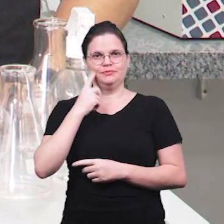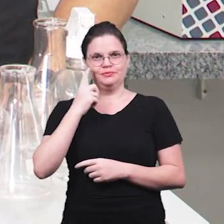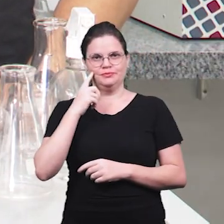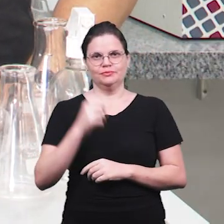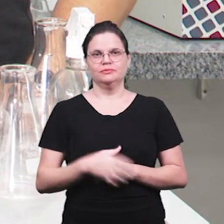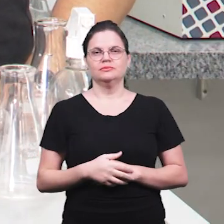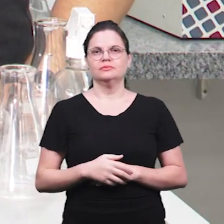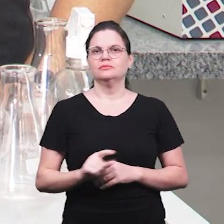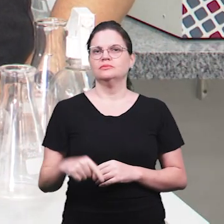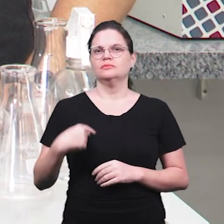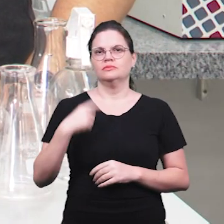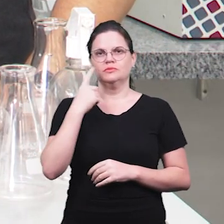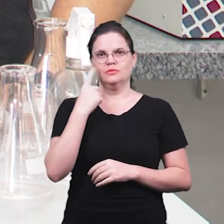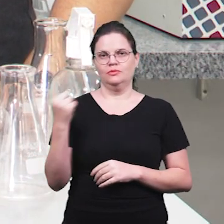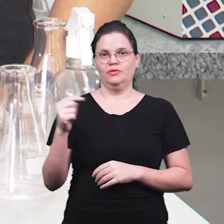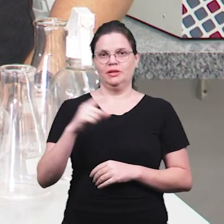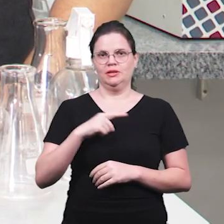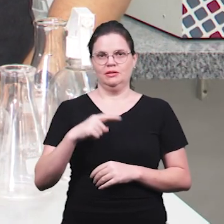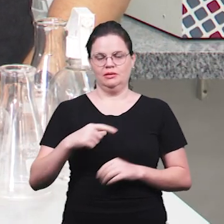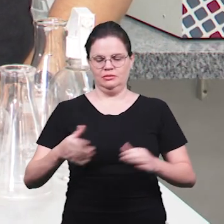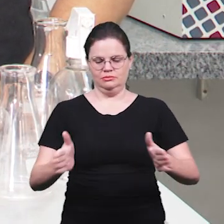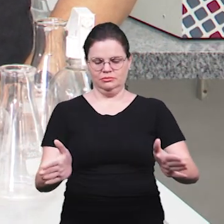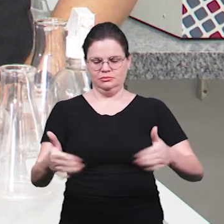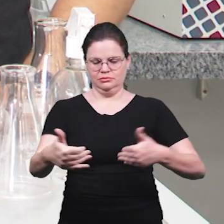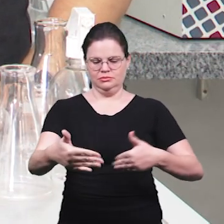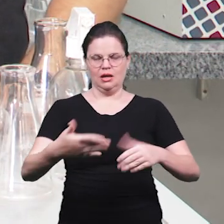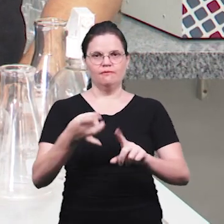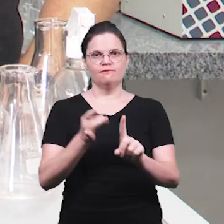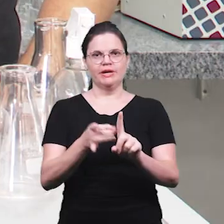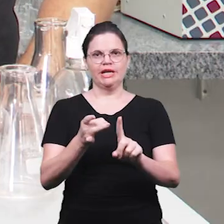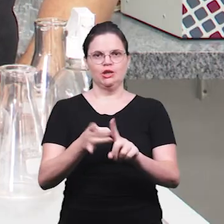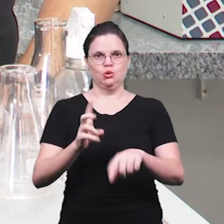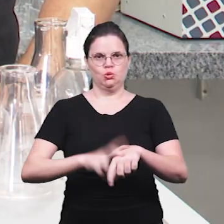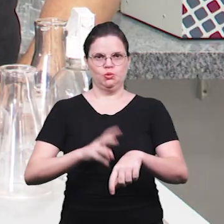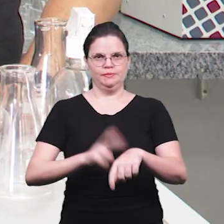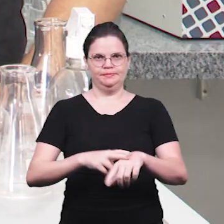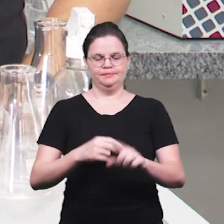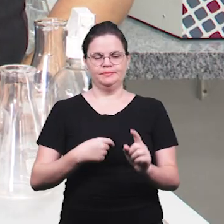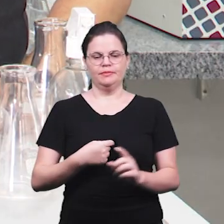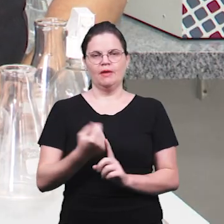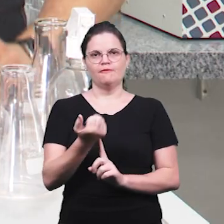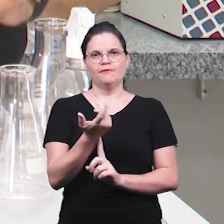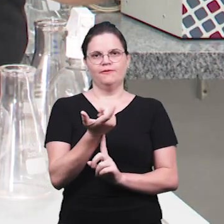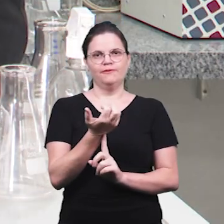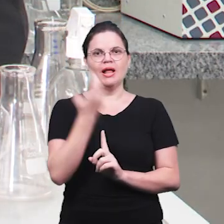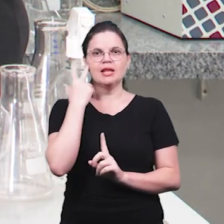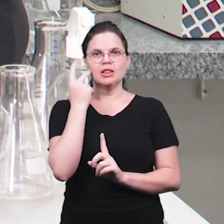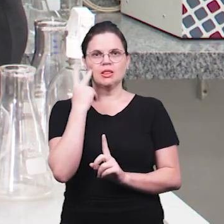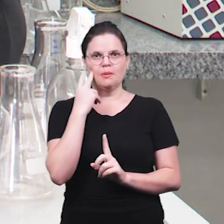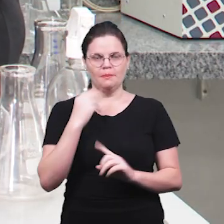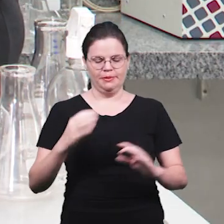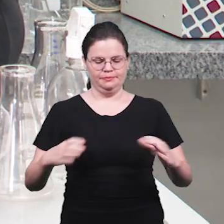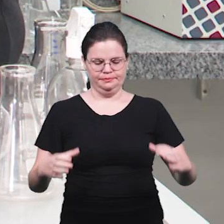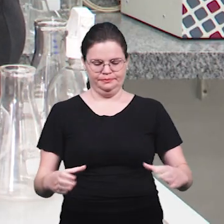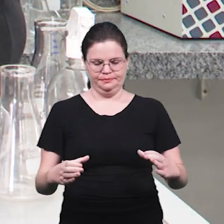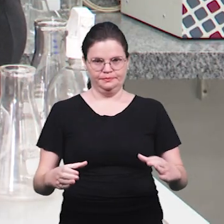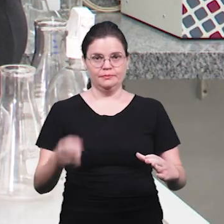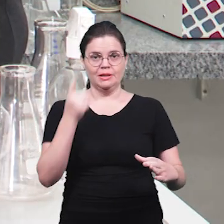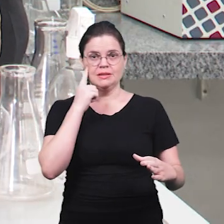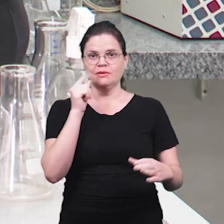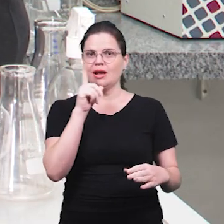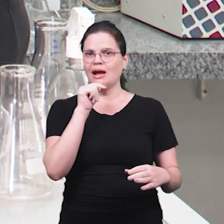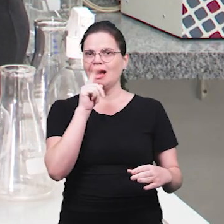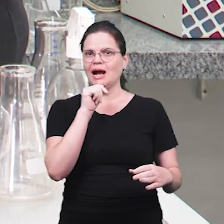utilizando aqui uma travessa de vidro que a gente tem em casa, uma vela comum, tá? Nós vamos utilizar essa